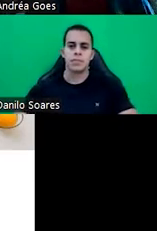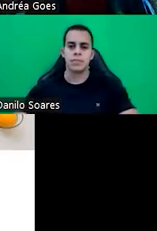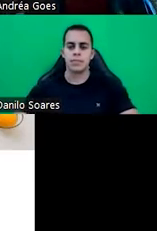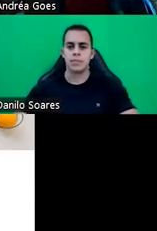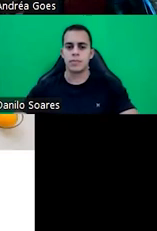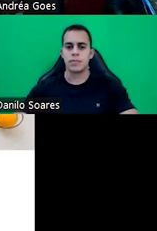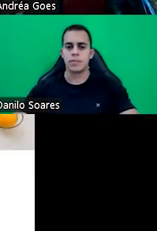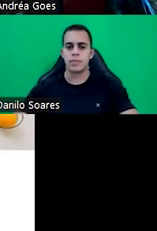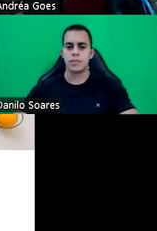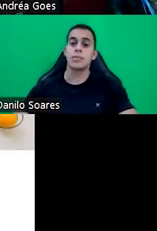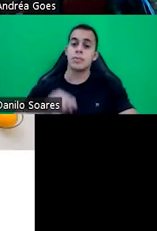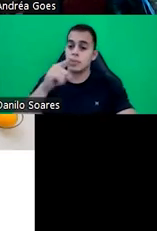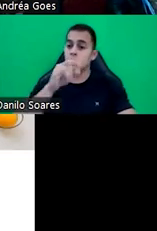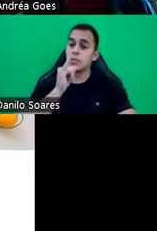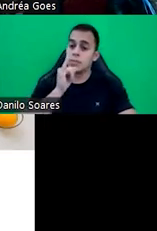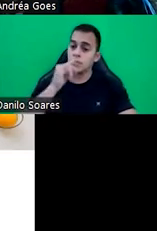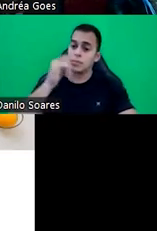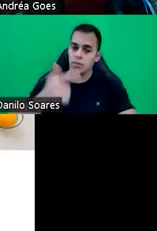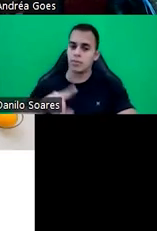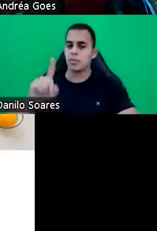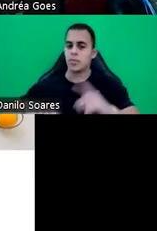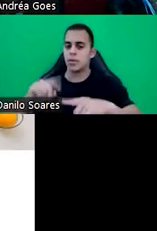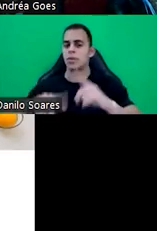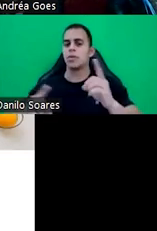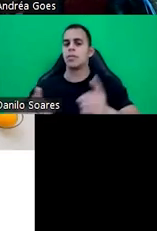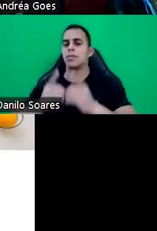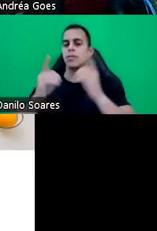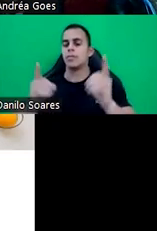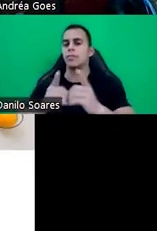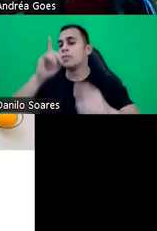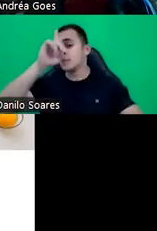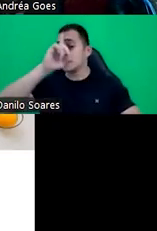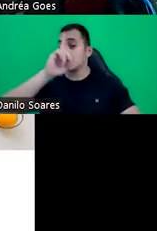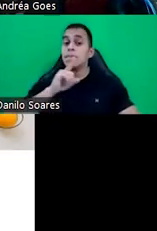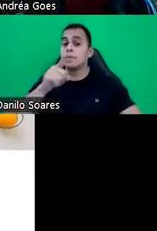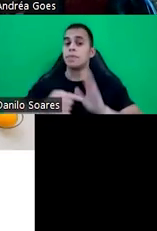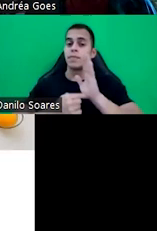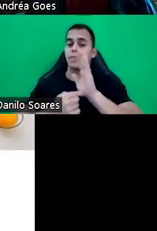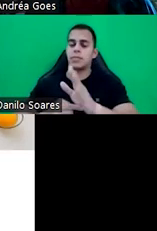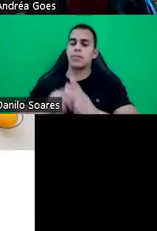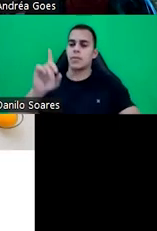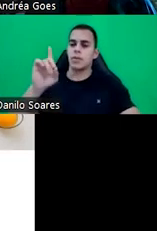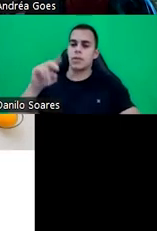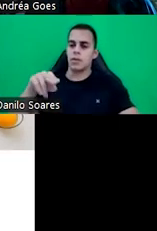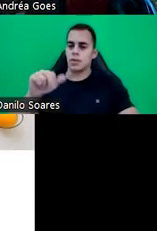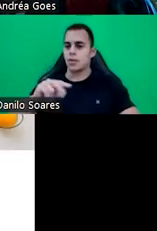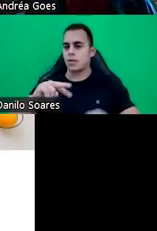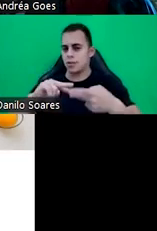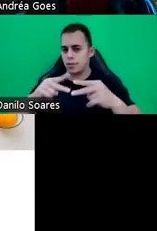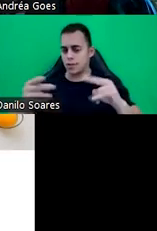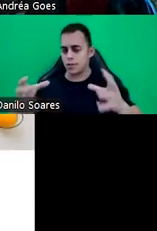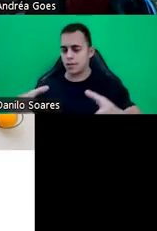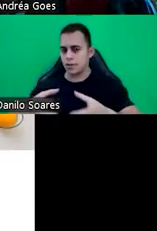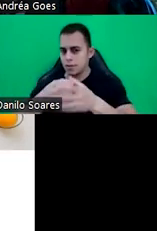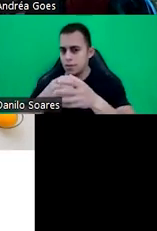Aqui é mais um exemplo de material didático em que a gente mostra, nesse amarelinho aqui, o DNA compactado, o mesmo de antes,